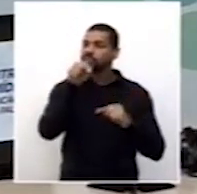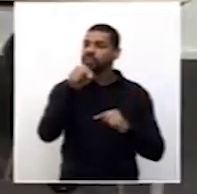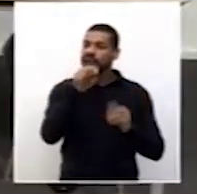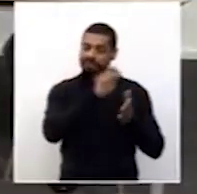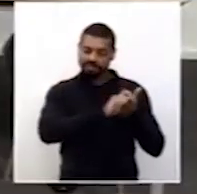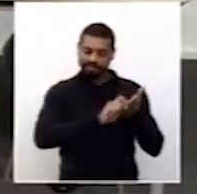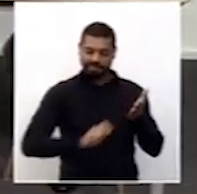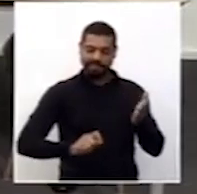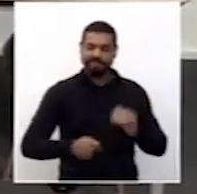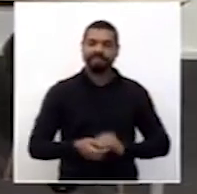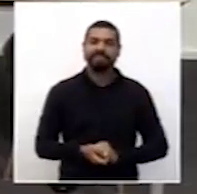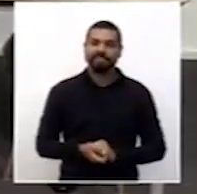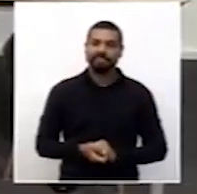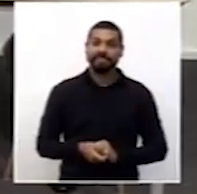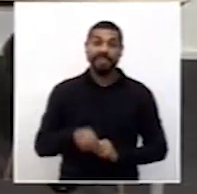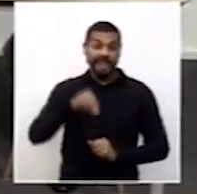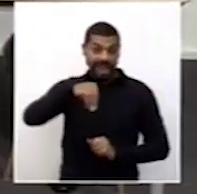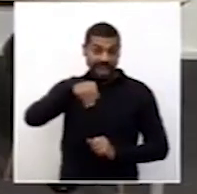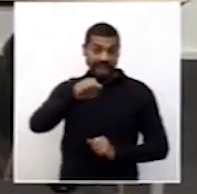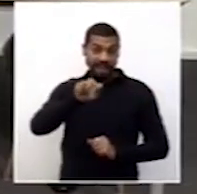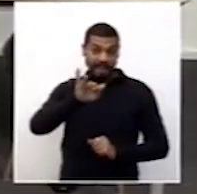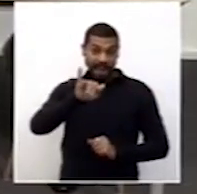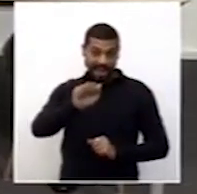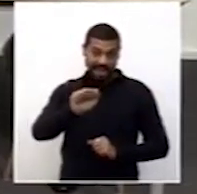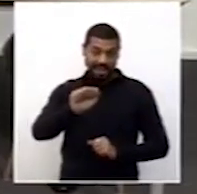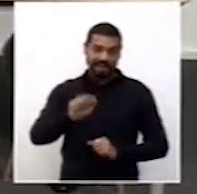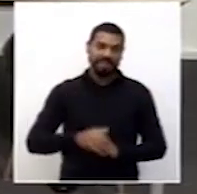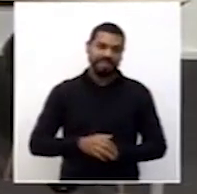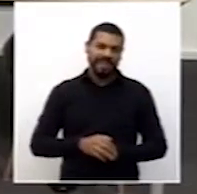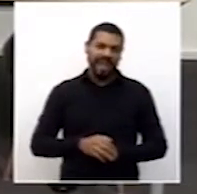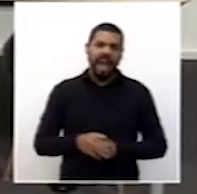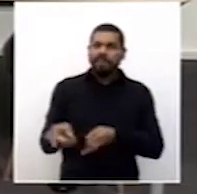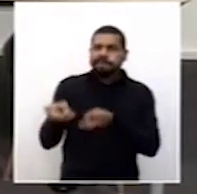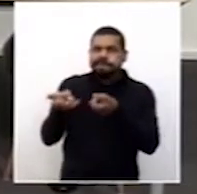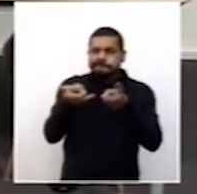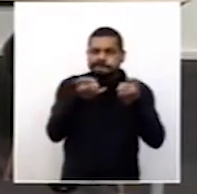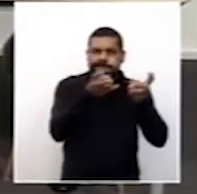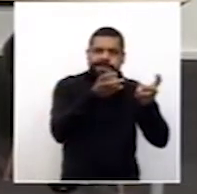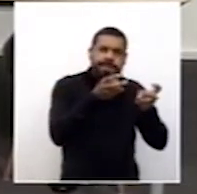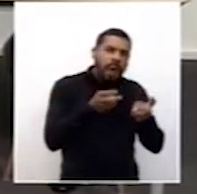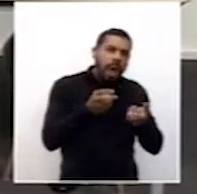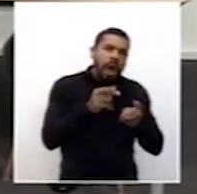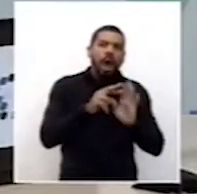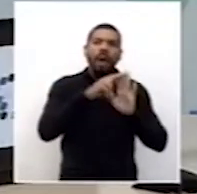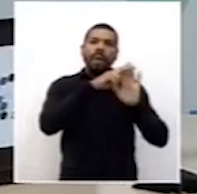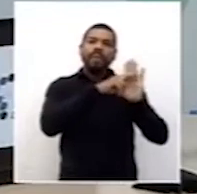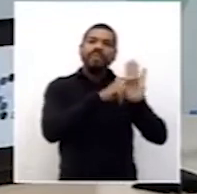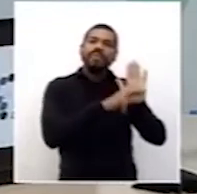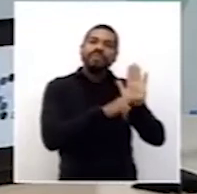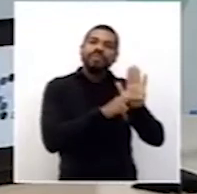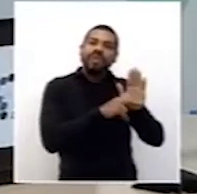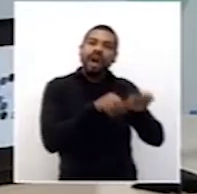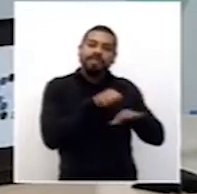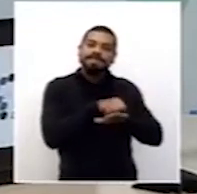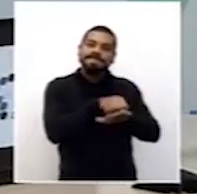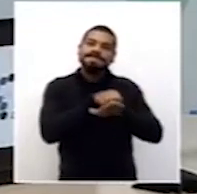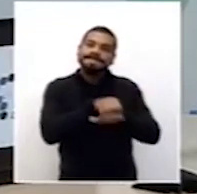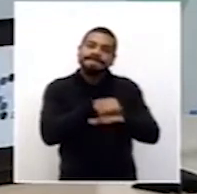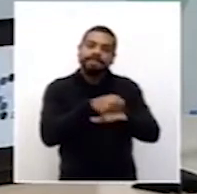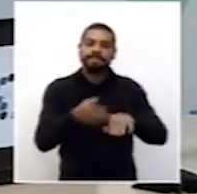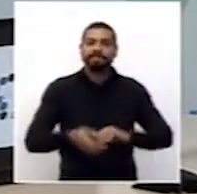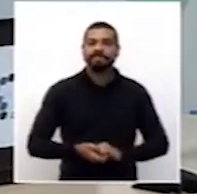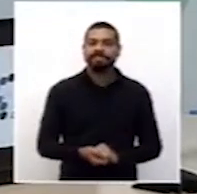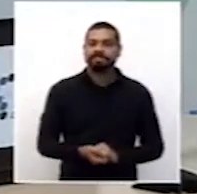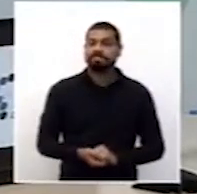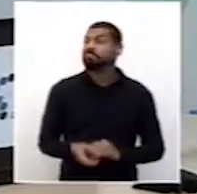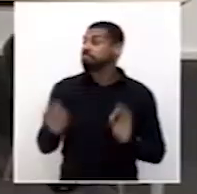Assis. Maria, ela observou as novas regras de transportes públicos.